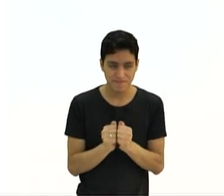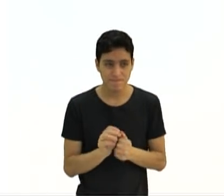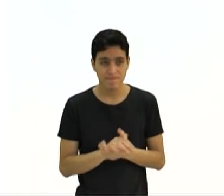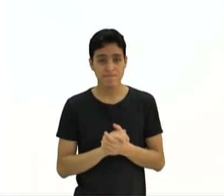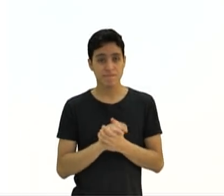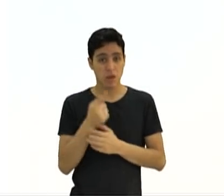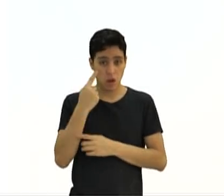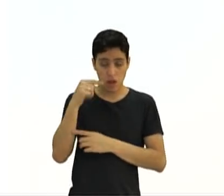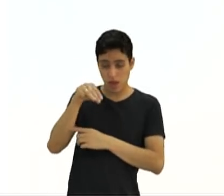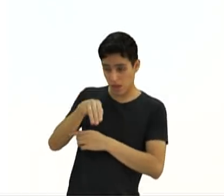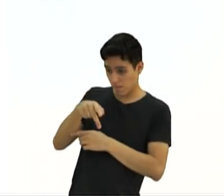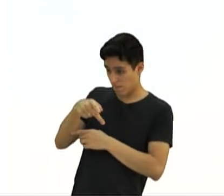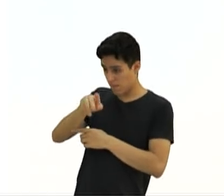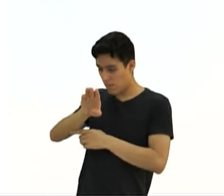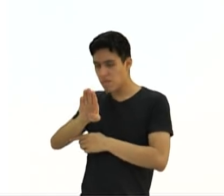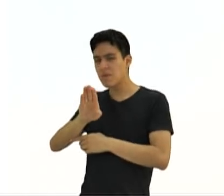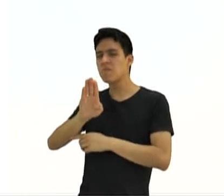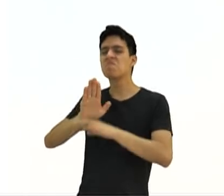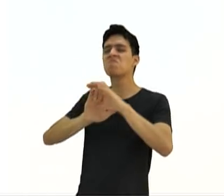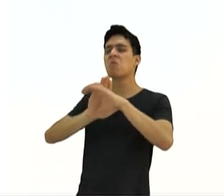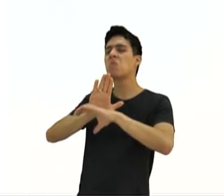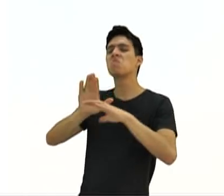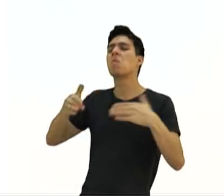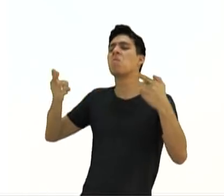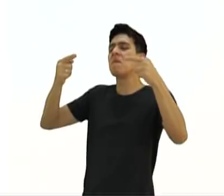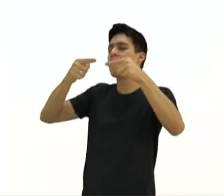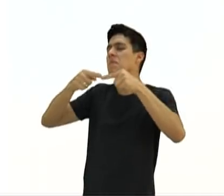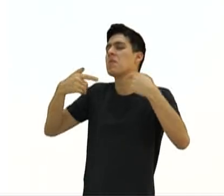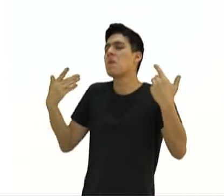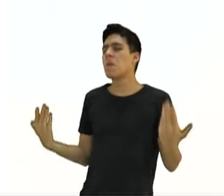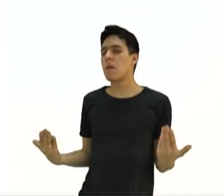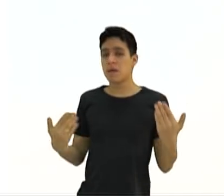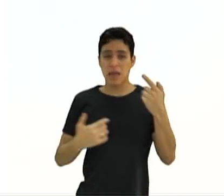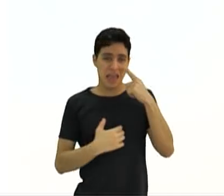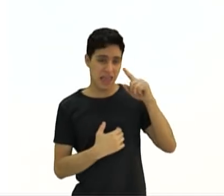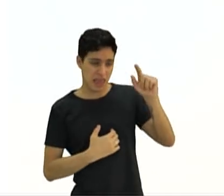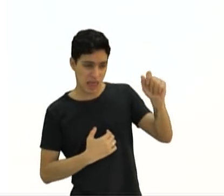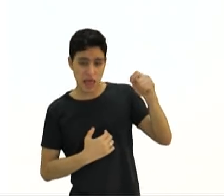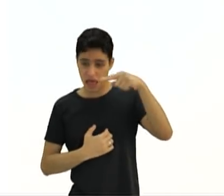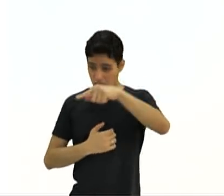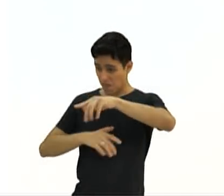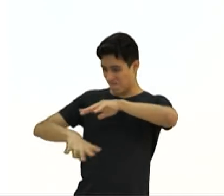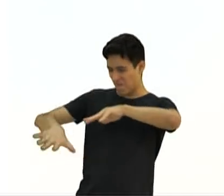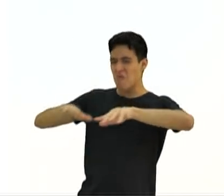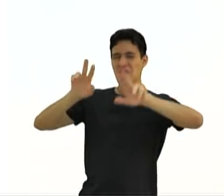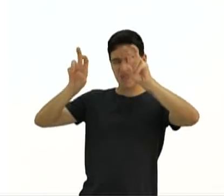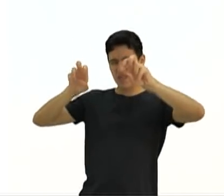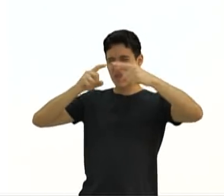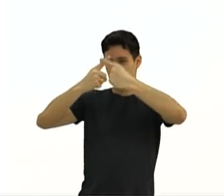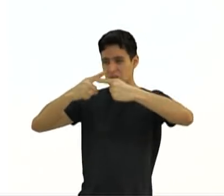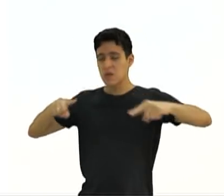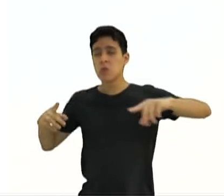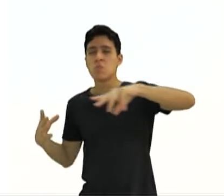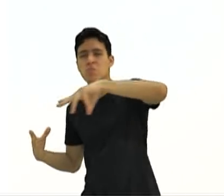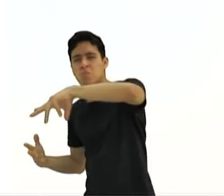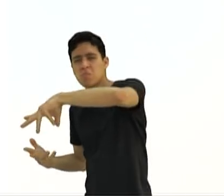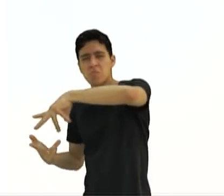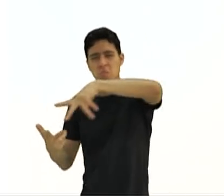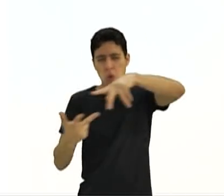MPB pode ser definida como, letra A, um movimento musical